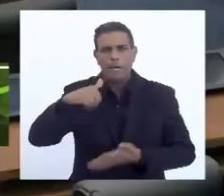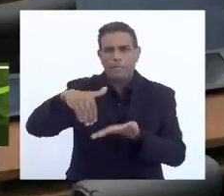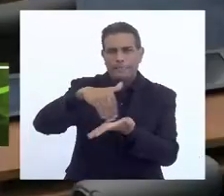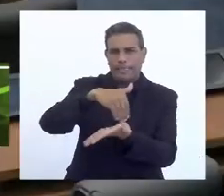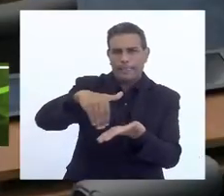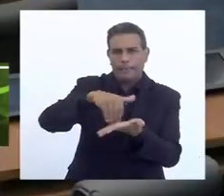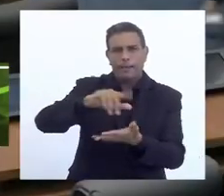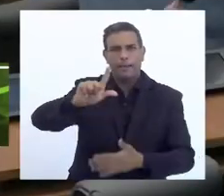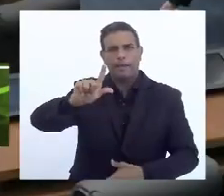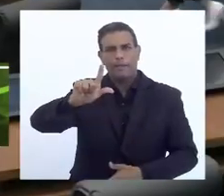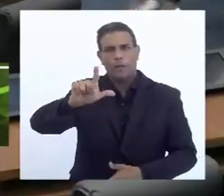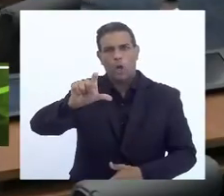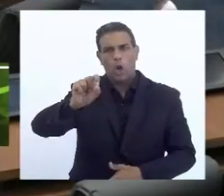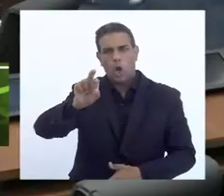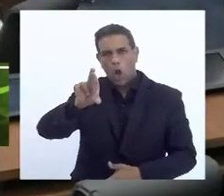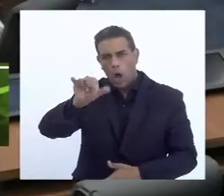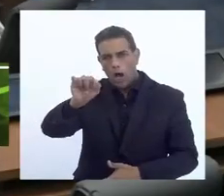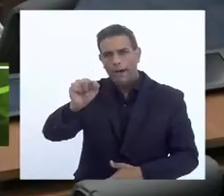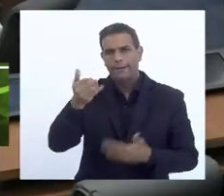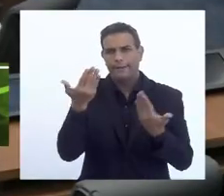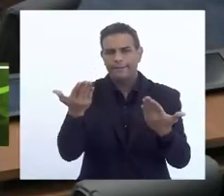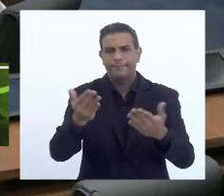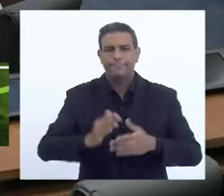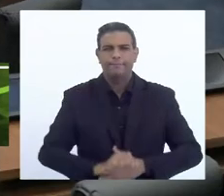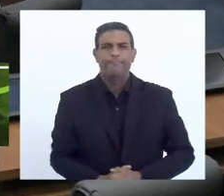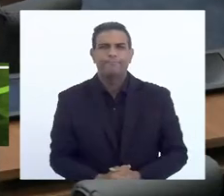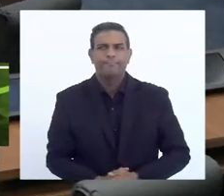secretária Glória Heloísa, do microfone.